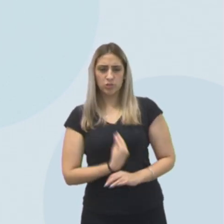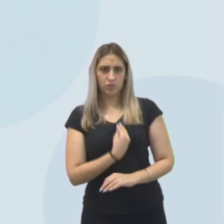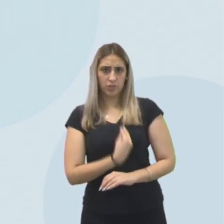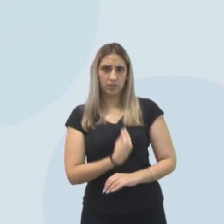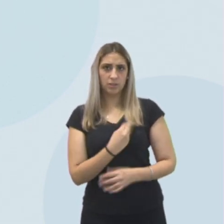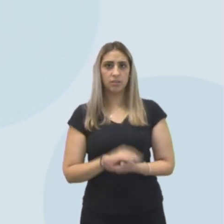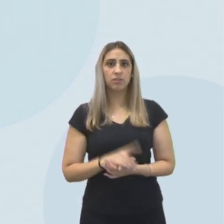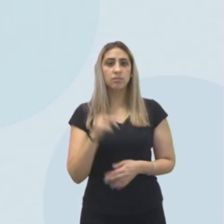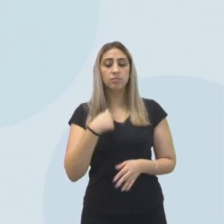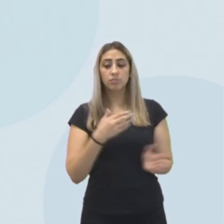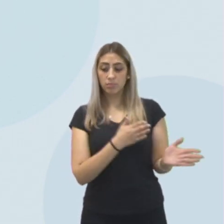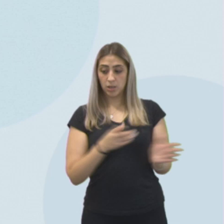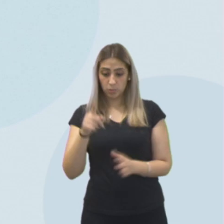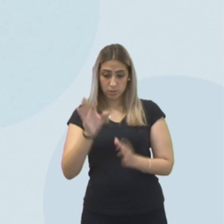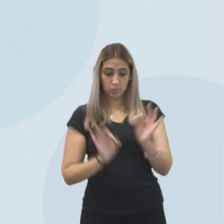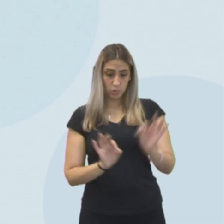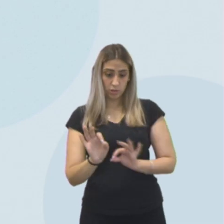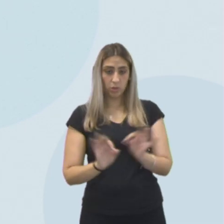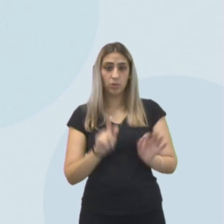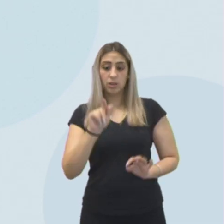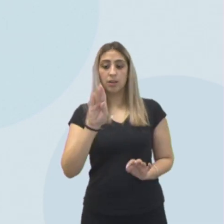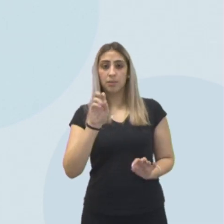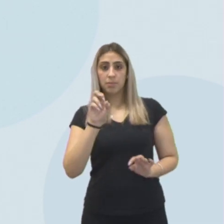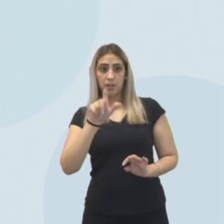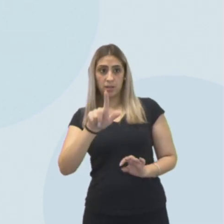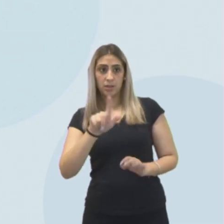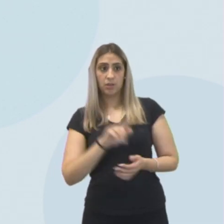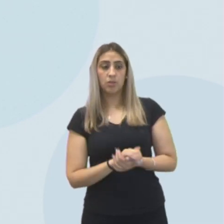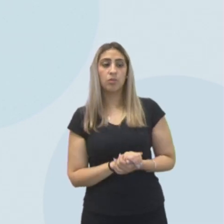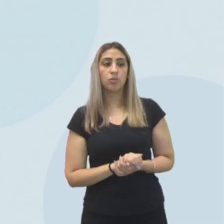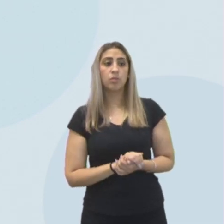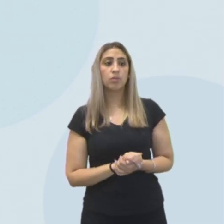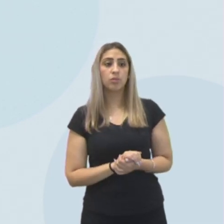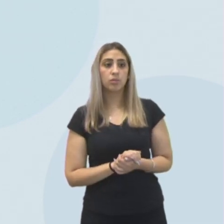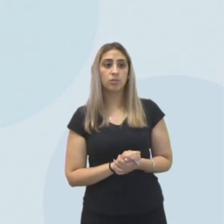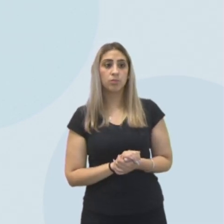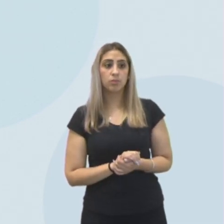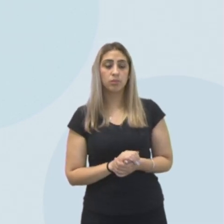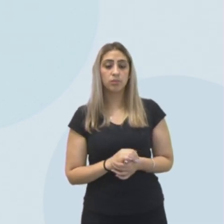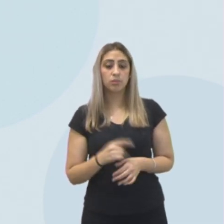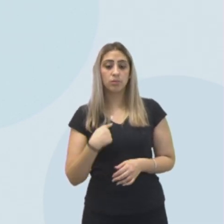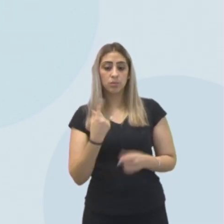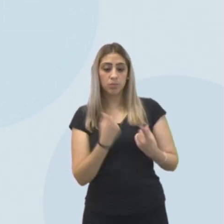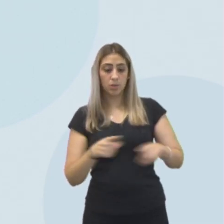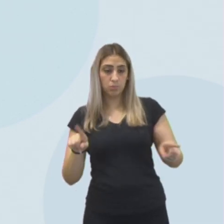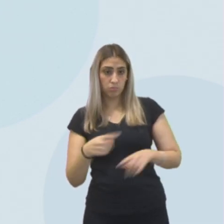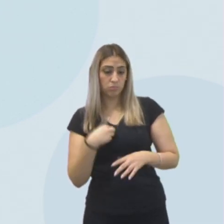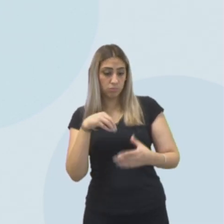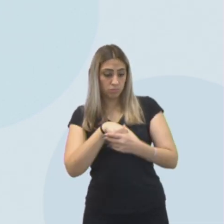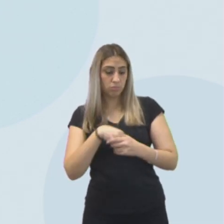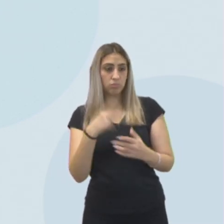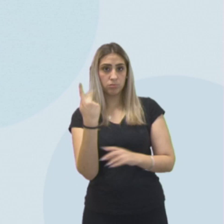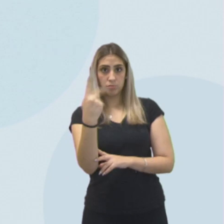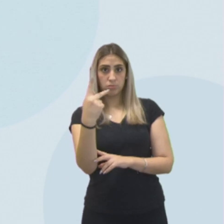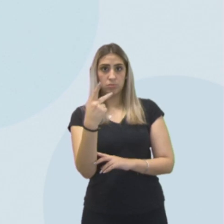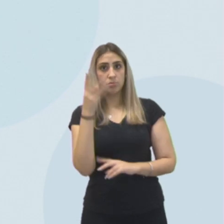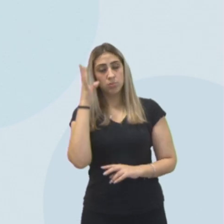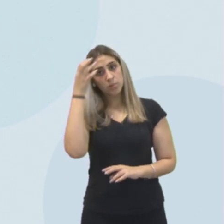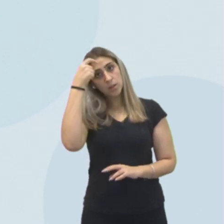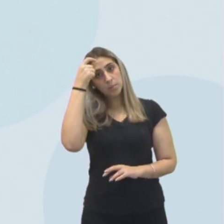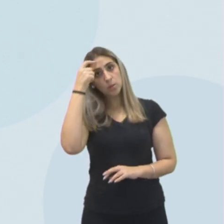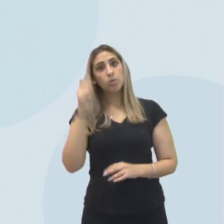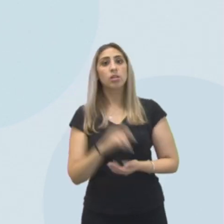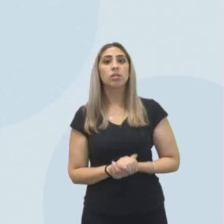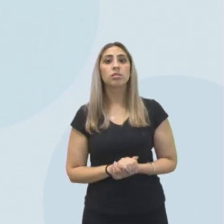por meio desse projeto, o Gabriel compôs uma música, né? Então, é uma música de sua autoria, e realizou